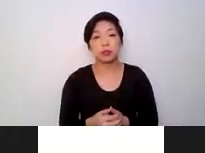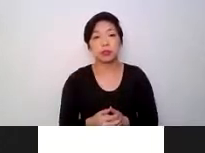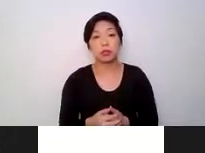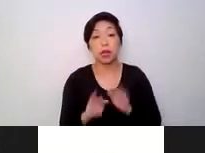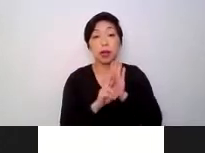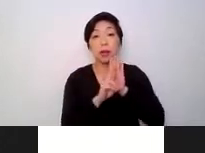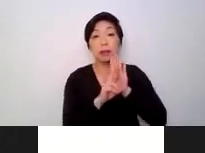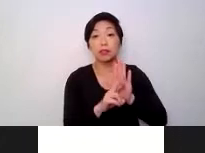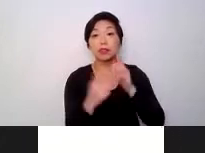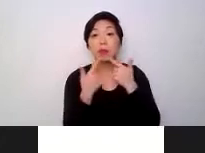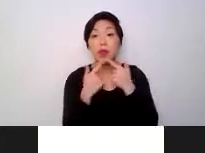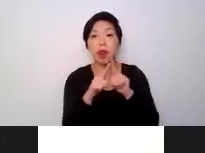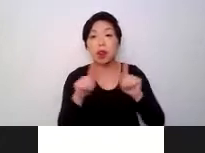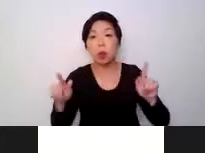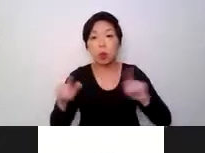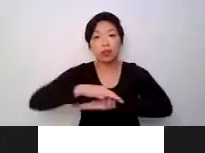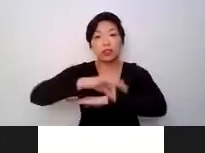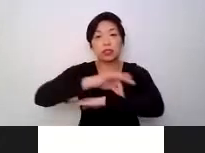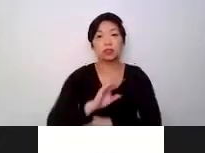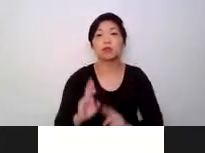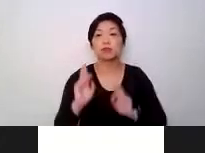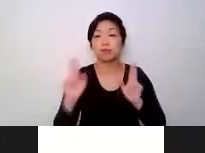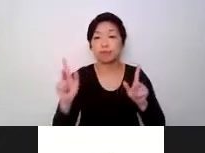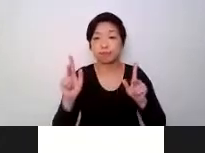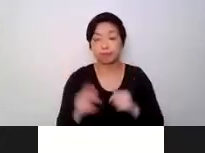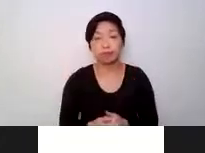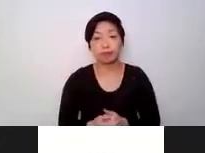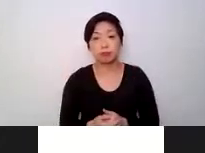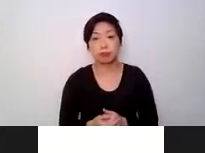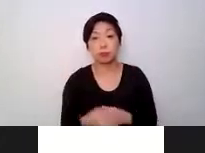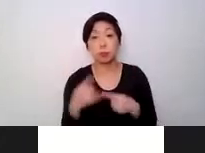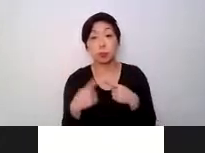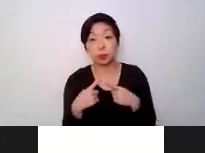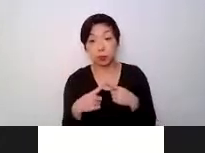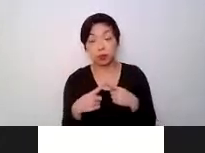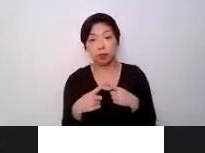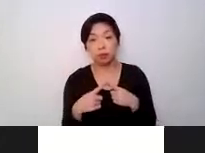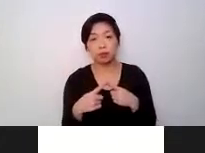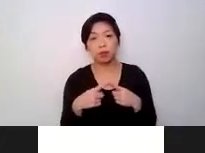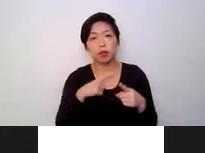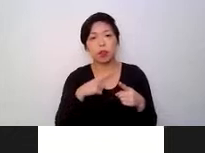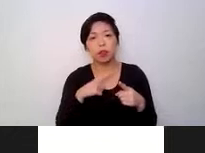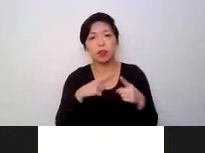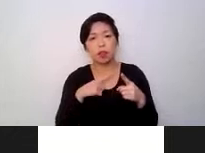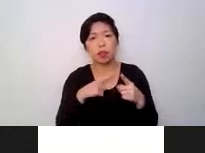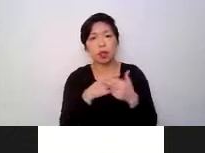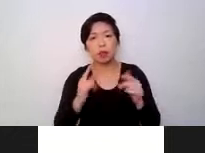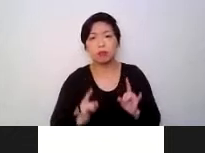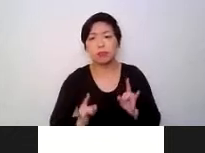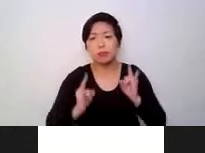linguagem diferente da linguagem anterior, no sentido em que temos vários elementos verticais,